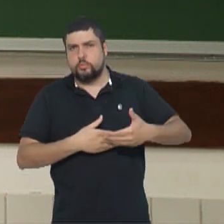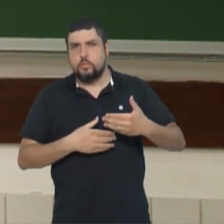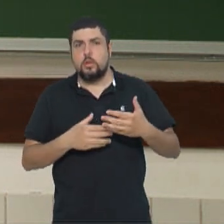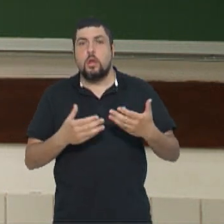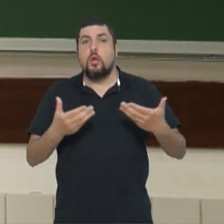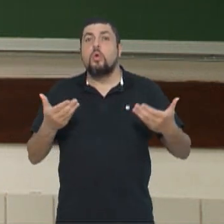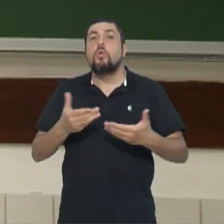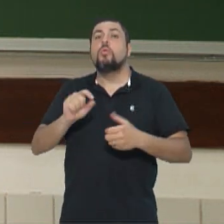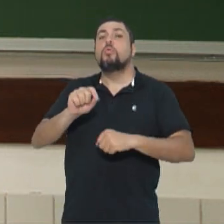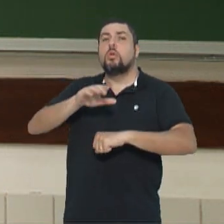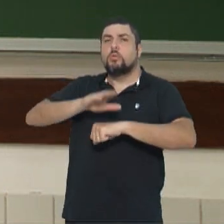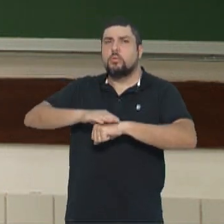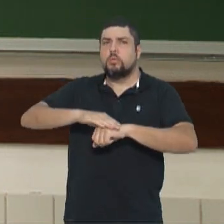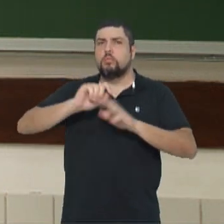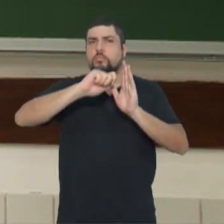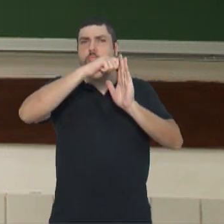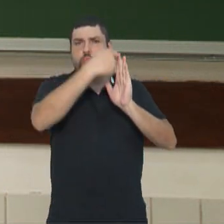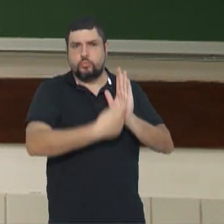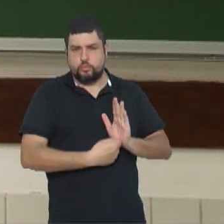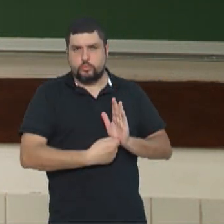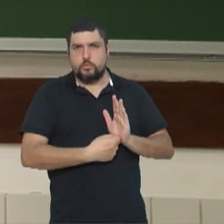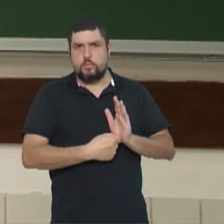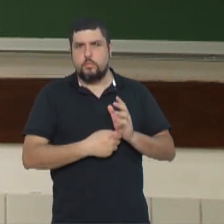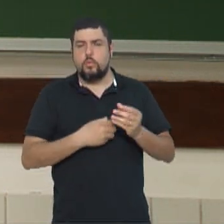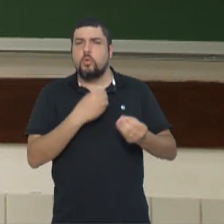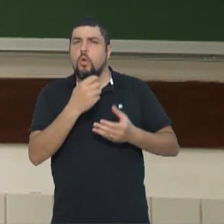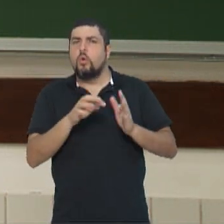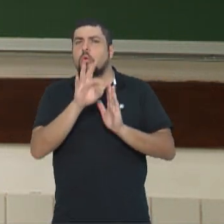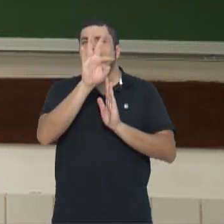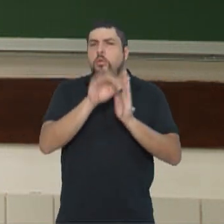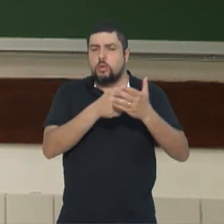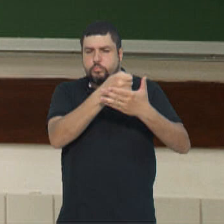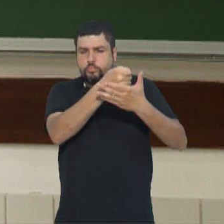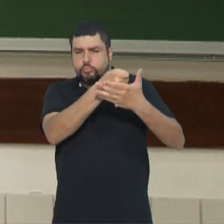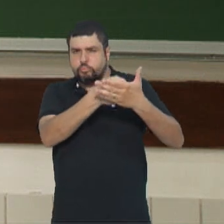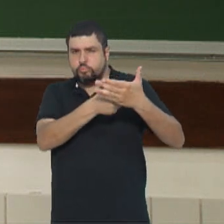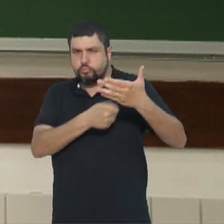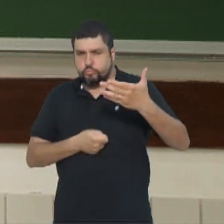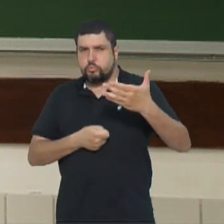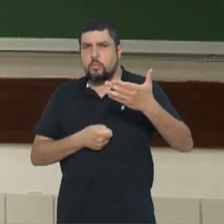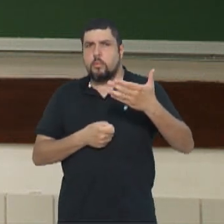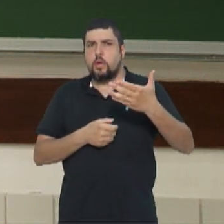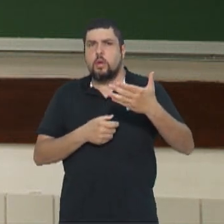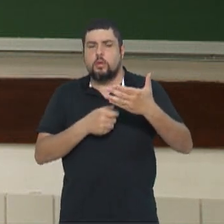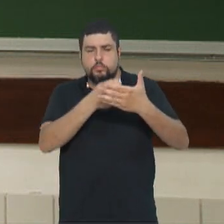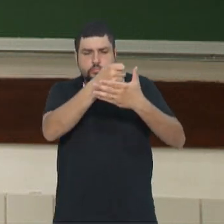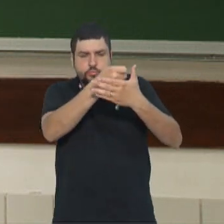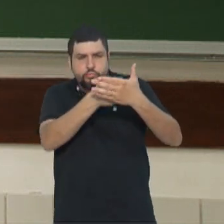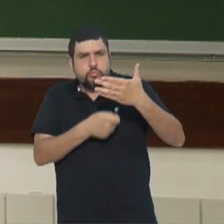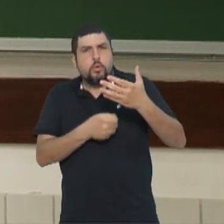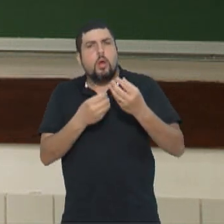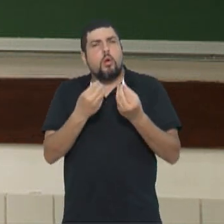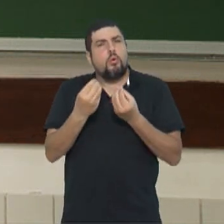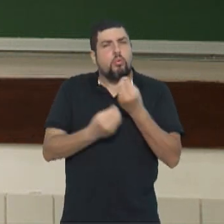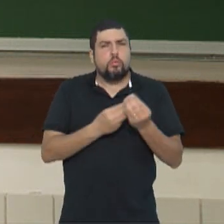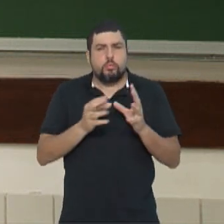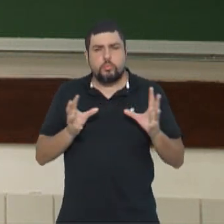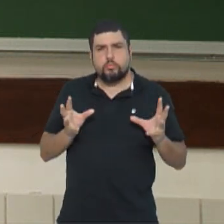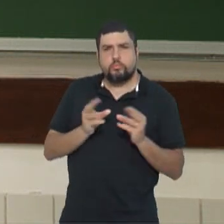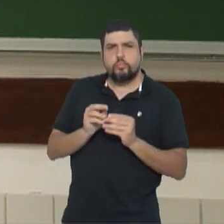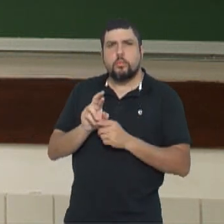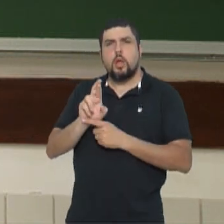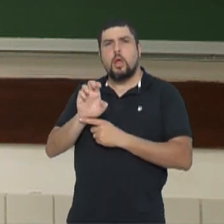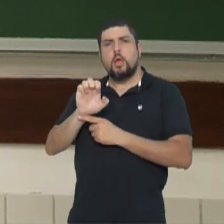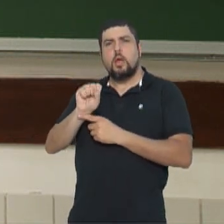produção. Não é isso? Produzir um texto. Produzir um texto que se chama resenha. Como é que faz isso? Não é